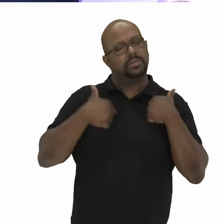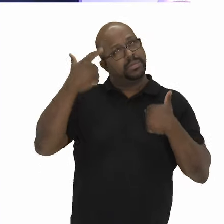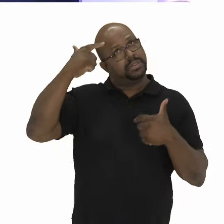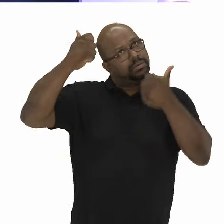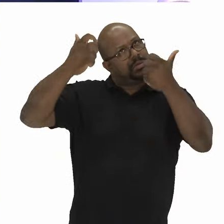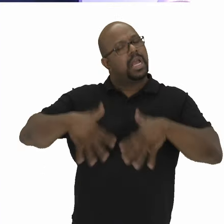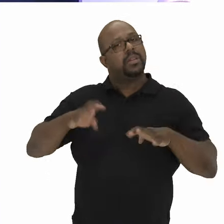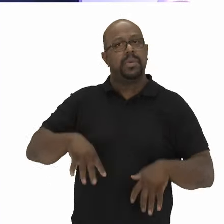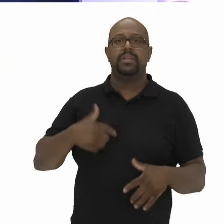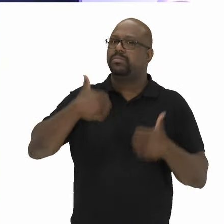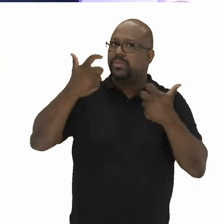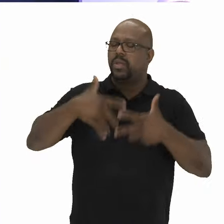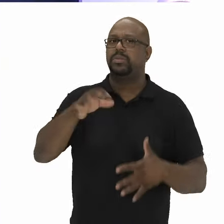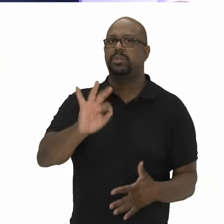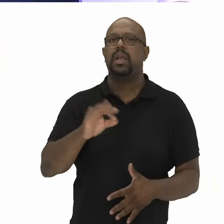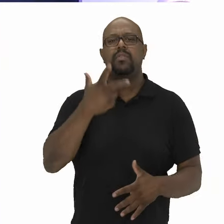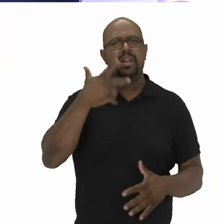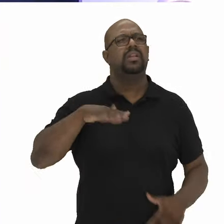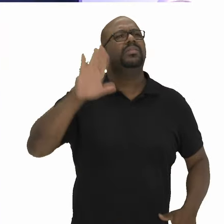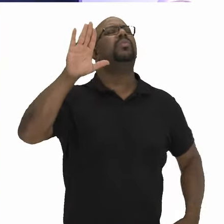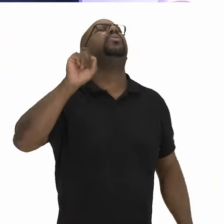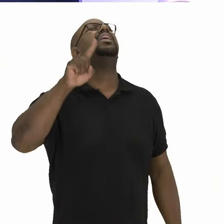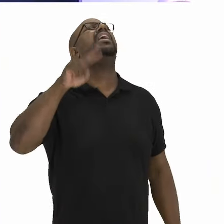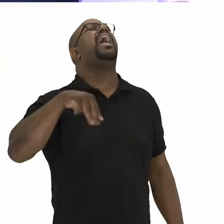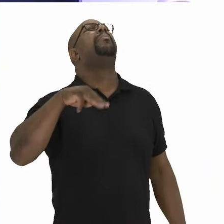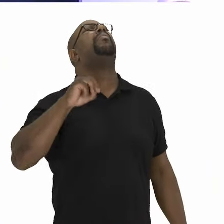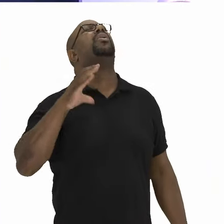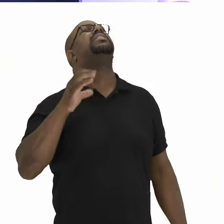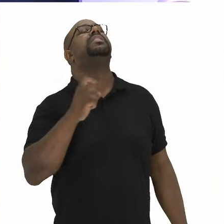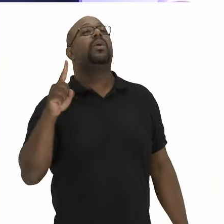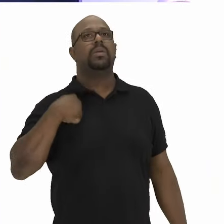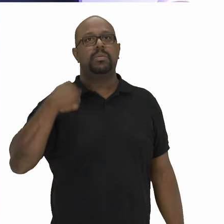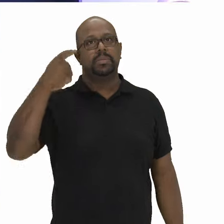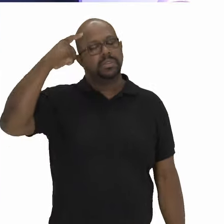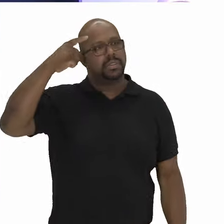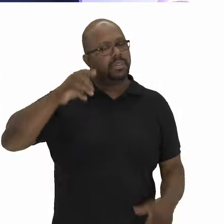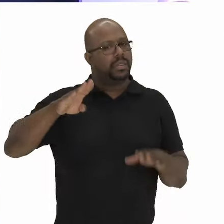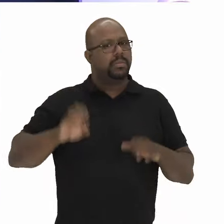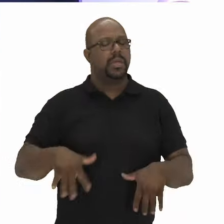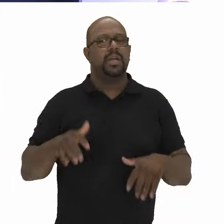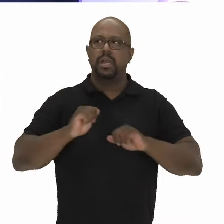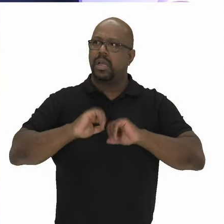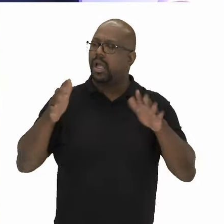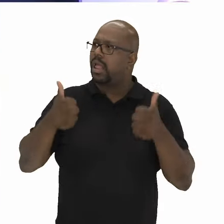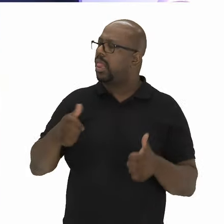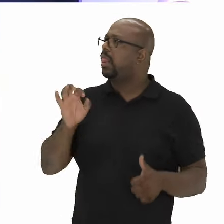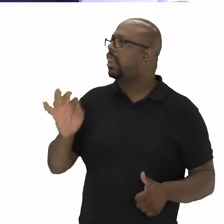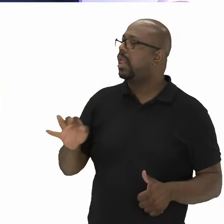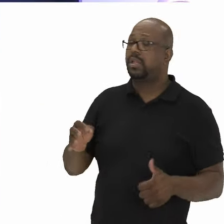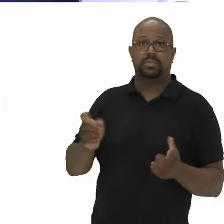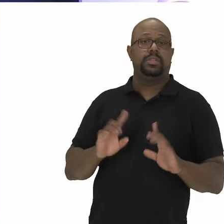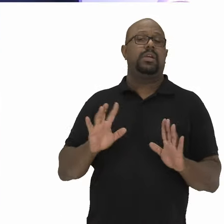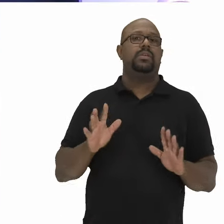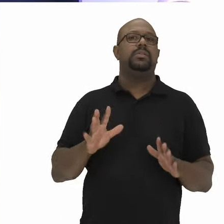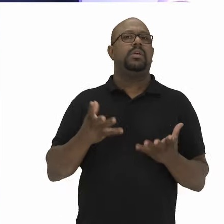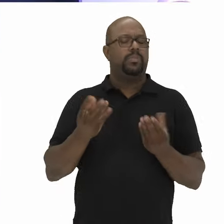Moção Achei que tinha explicado bem não tinha foram pedir linguagem simples para ção que eu achei que tava super Claro não